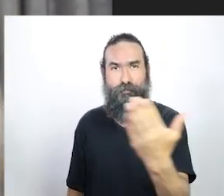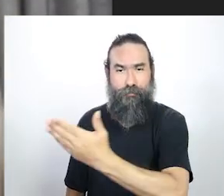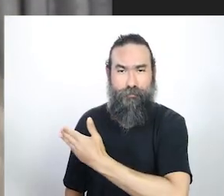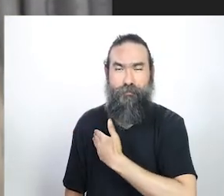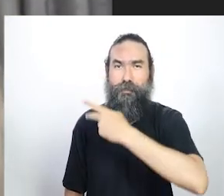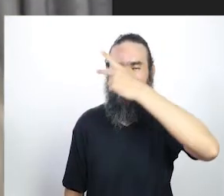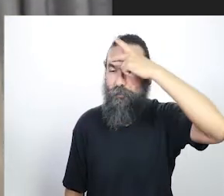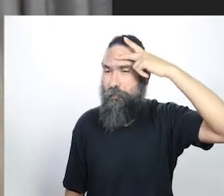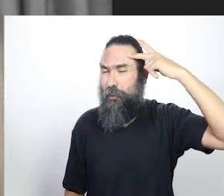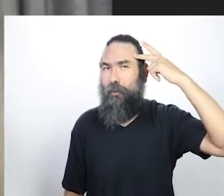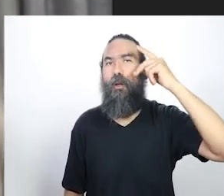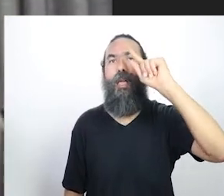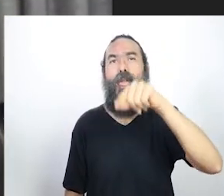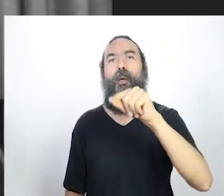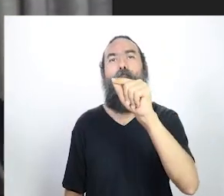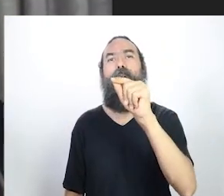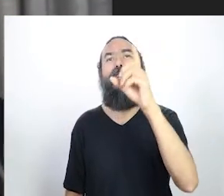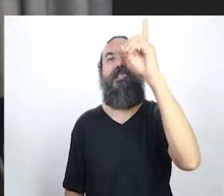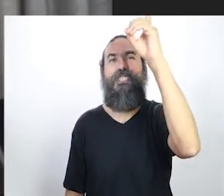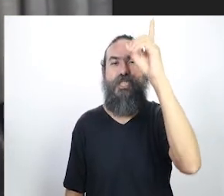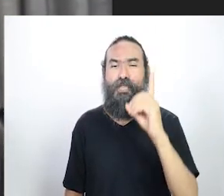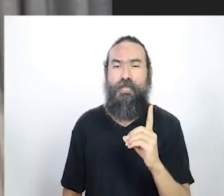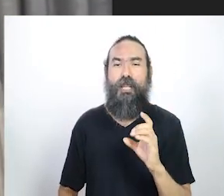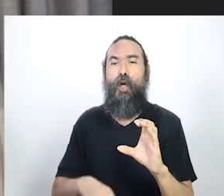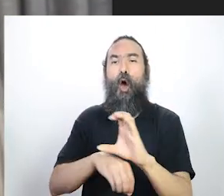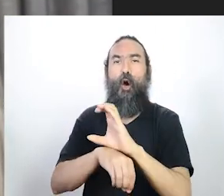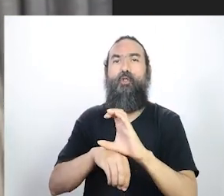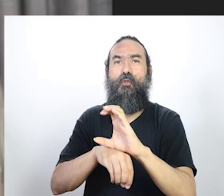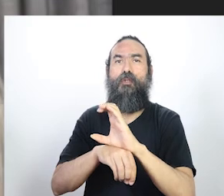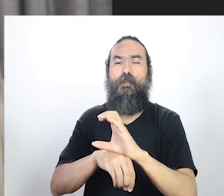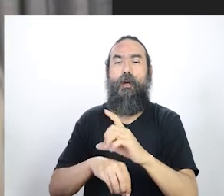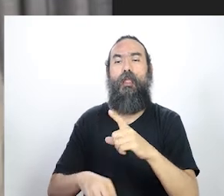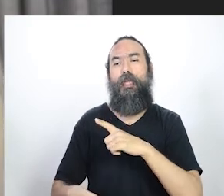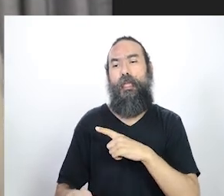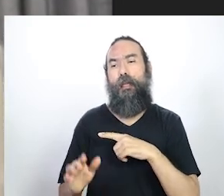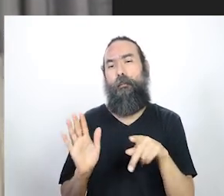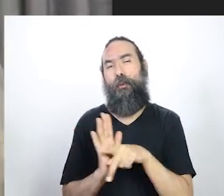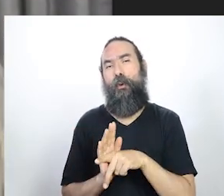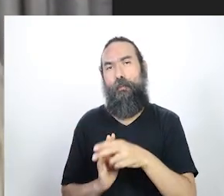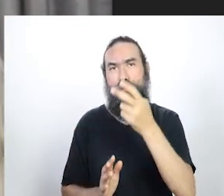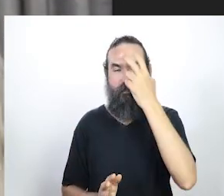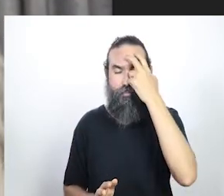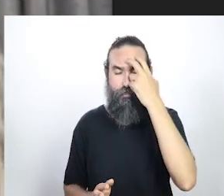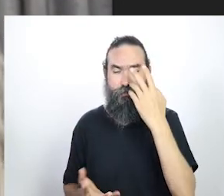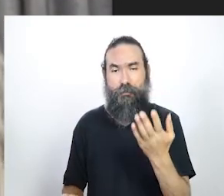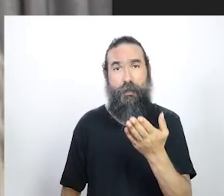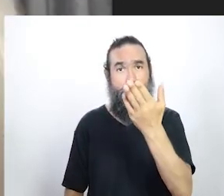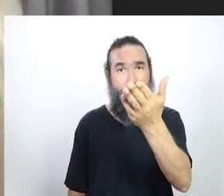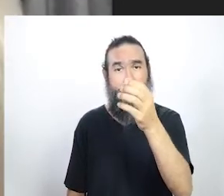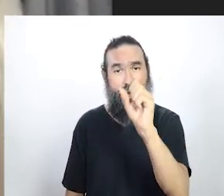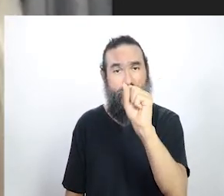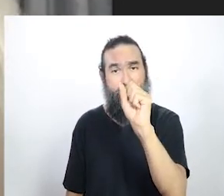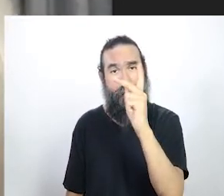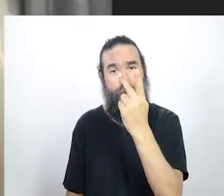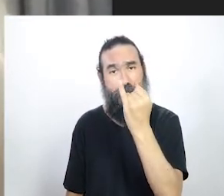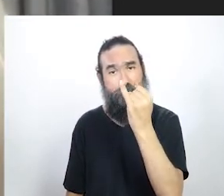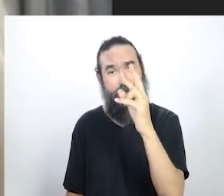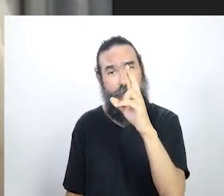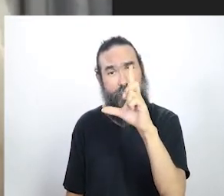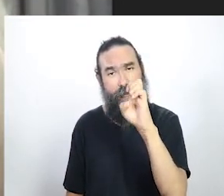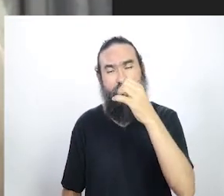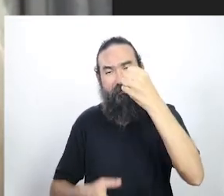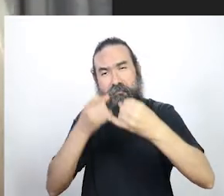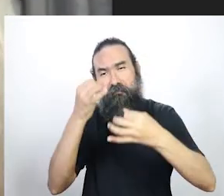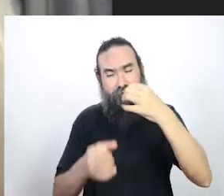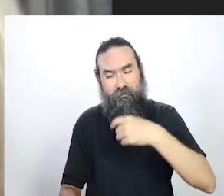de qualquer ser humano, é um direito constitucional, né? E ele é o que a nossa querida Shirley falou e nos emocionou,